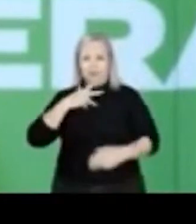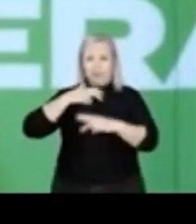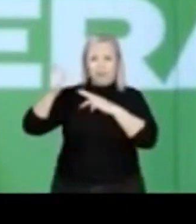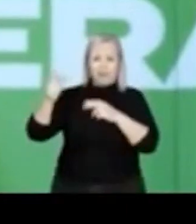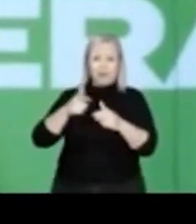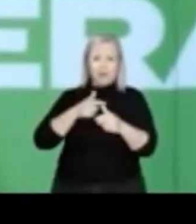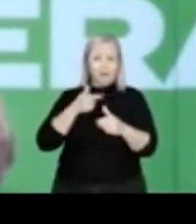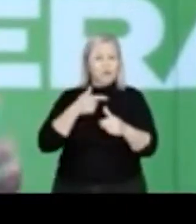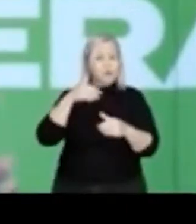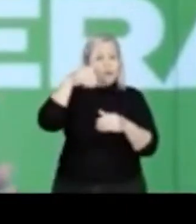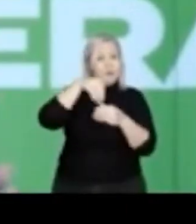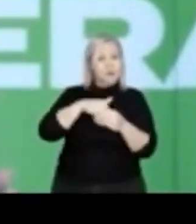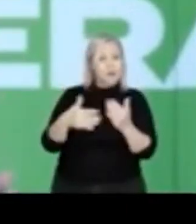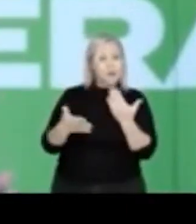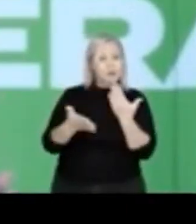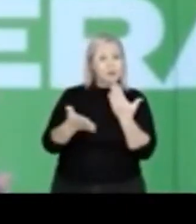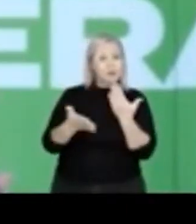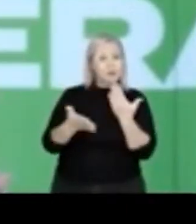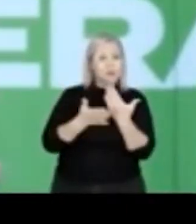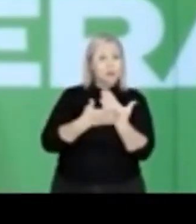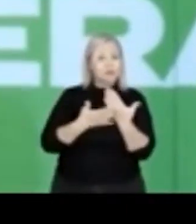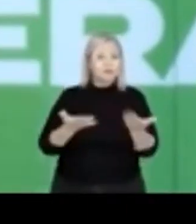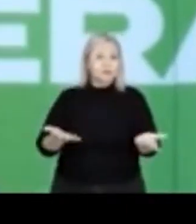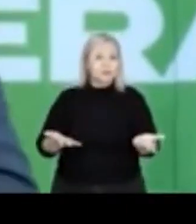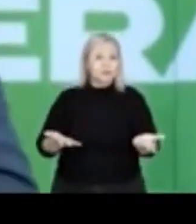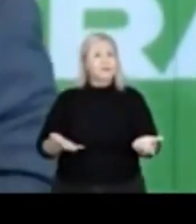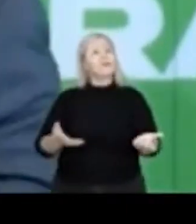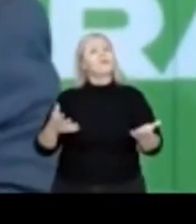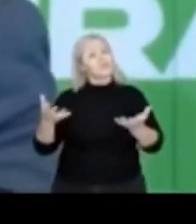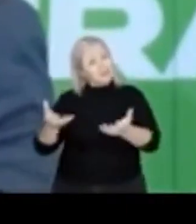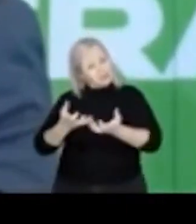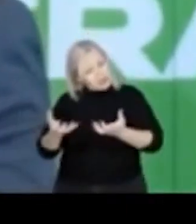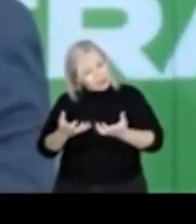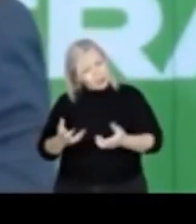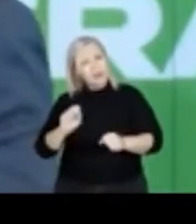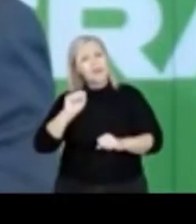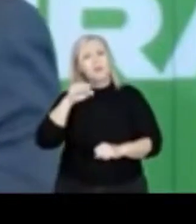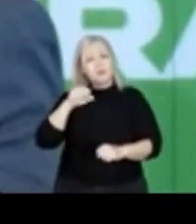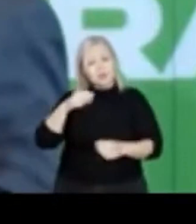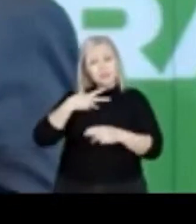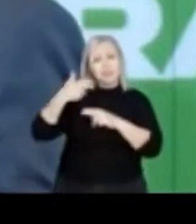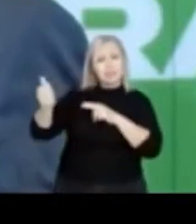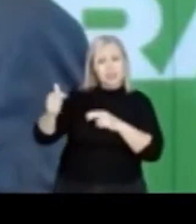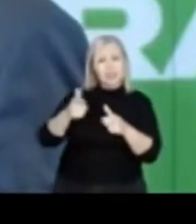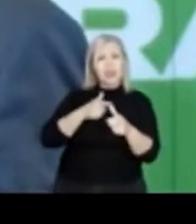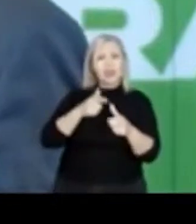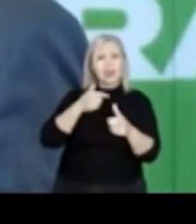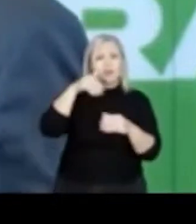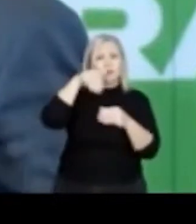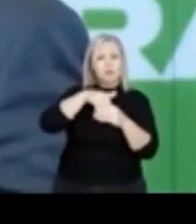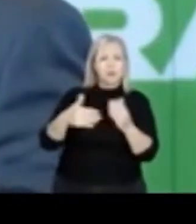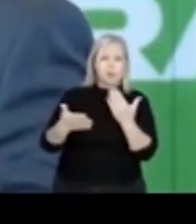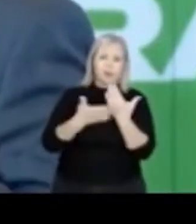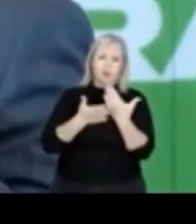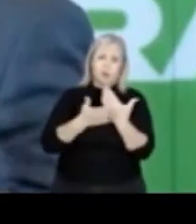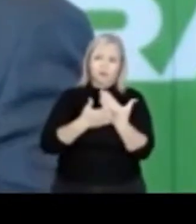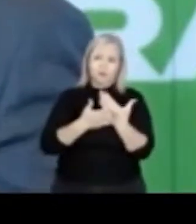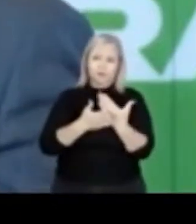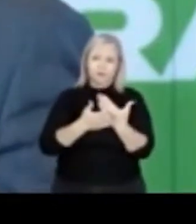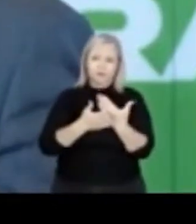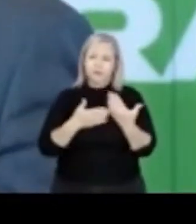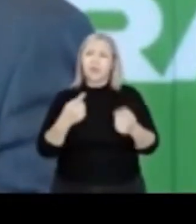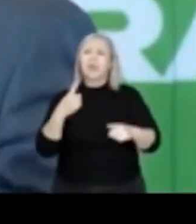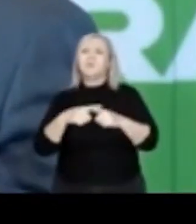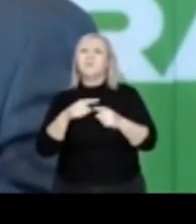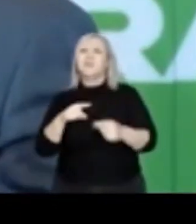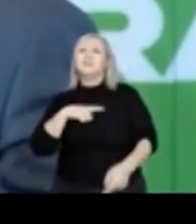de dizer que quer ganhar no primeiro turno. Veja, por que quem tem cinco, quem tem seis, sete ou